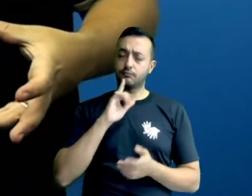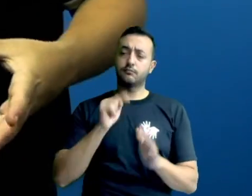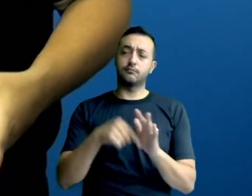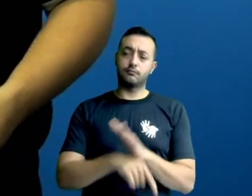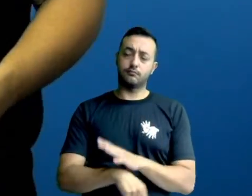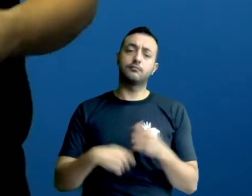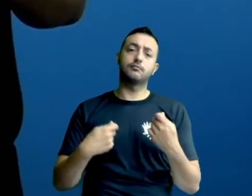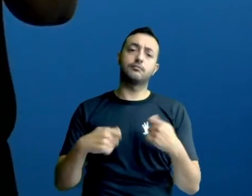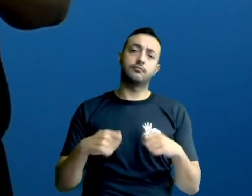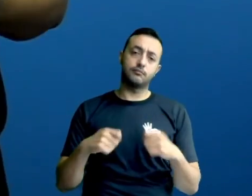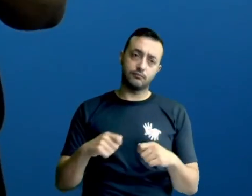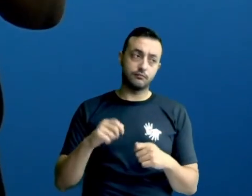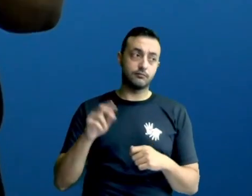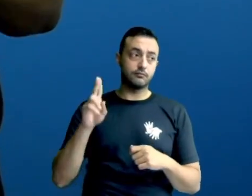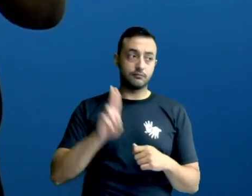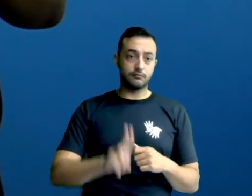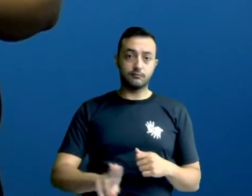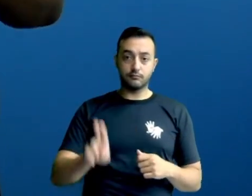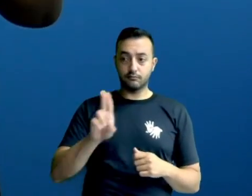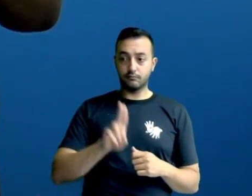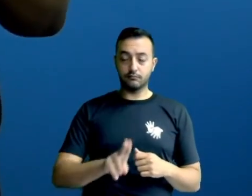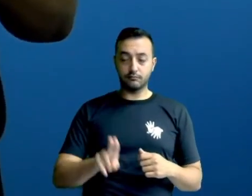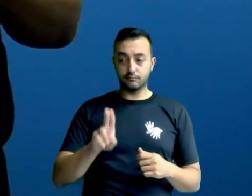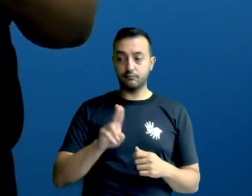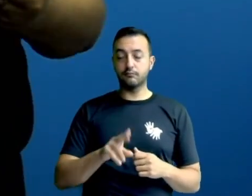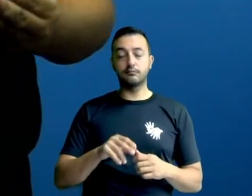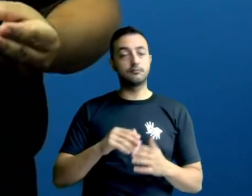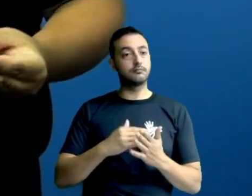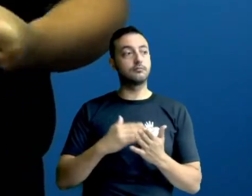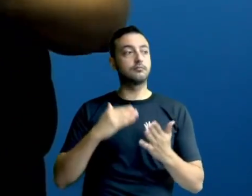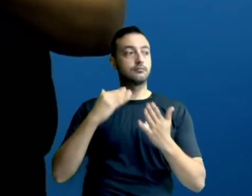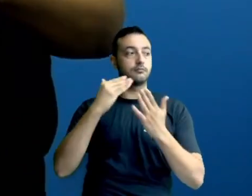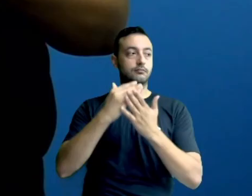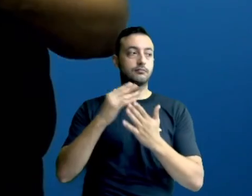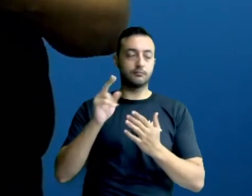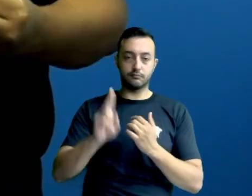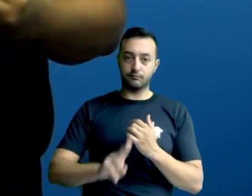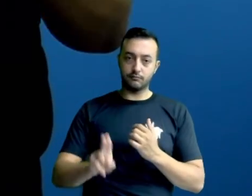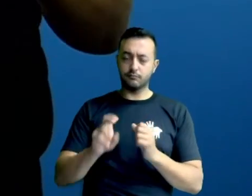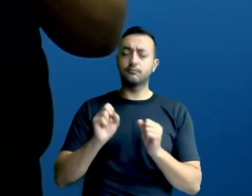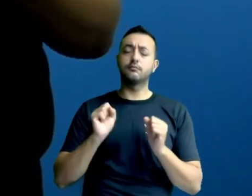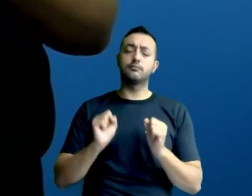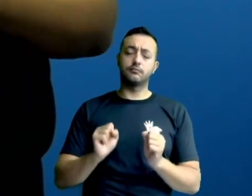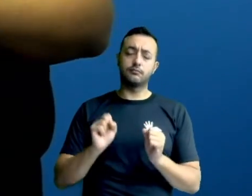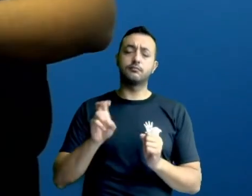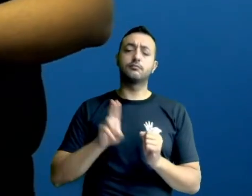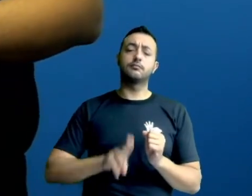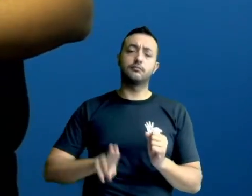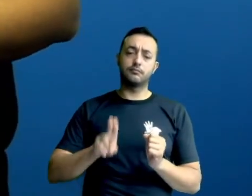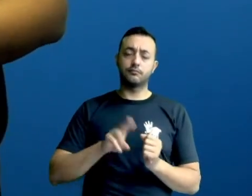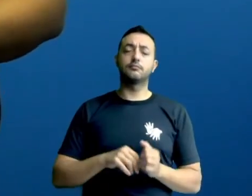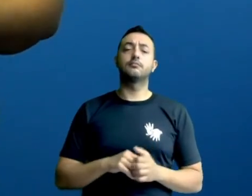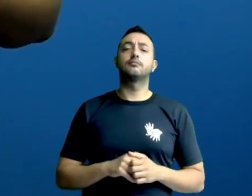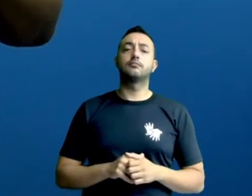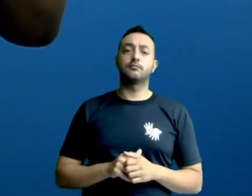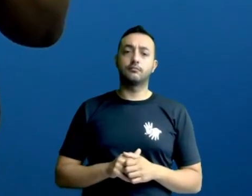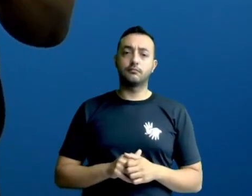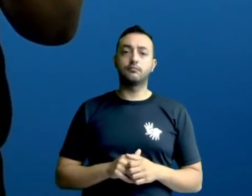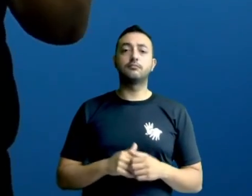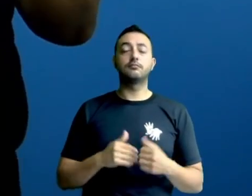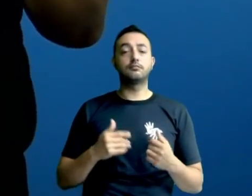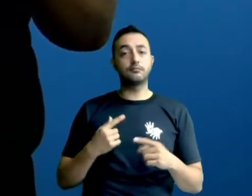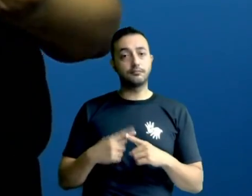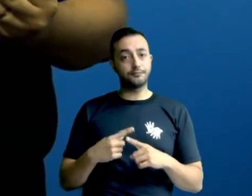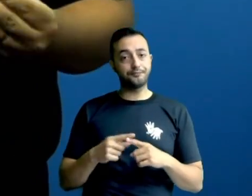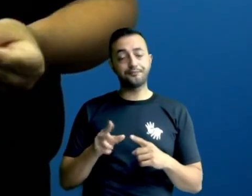as figuras de linguagem e use elas em abundância. Pode utilizar bastante suas figuras de linguagem, pois ela